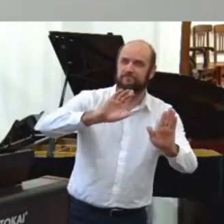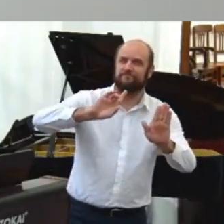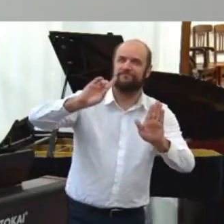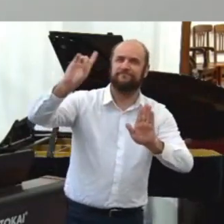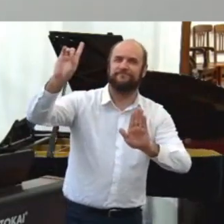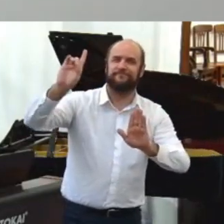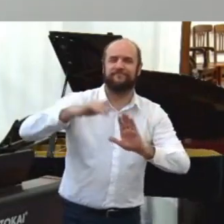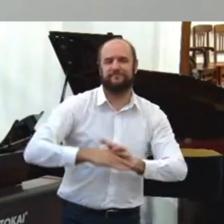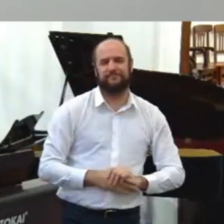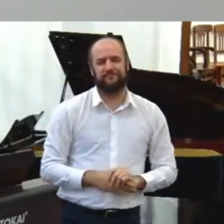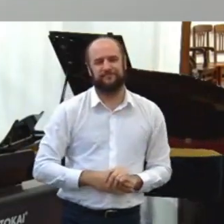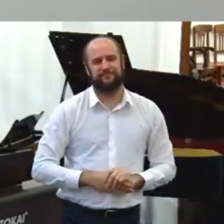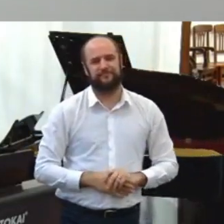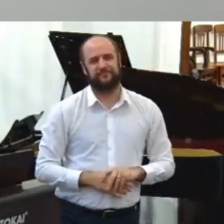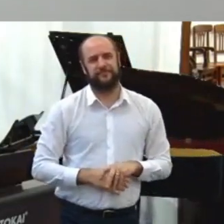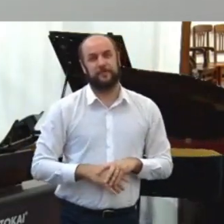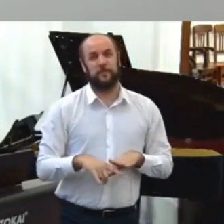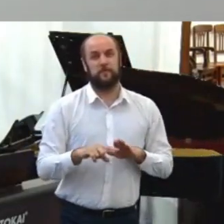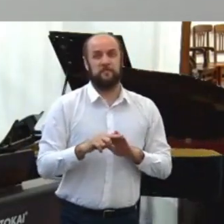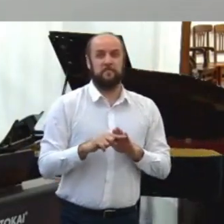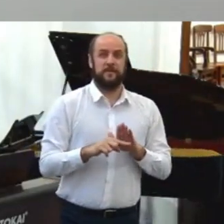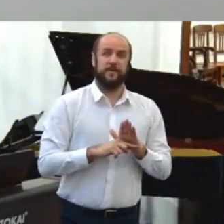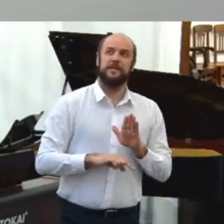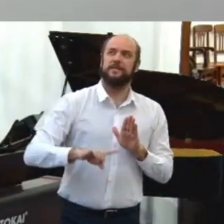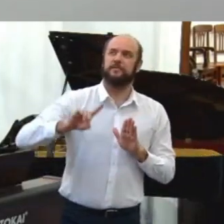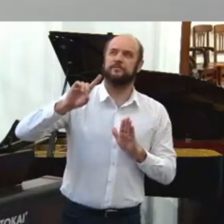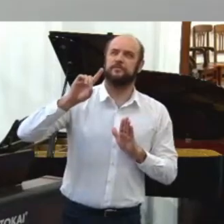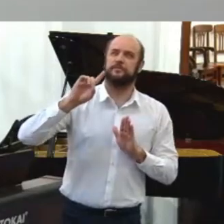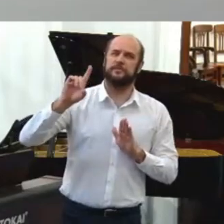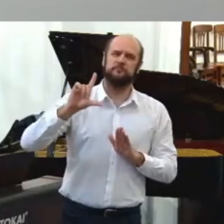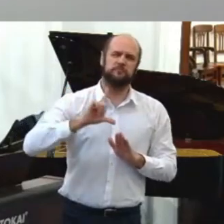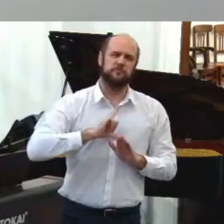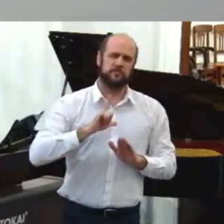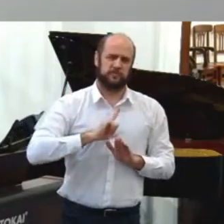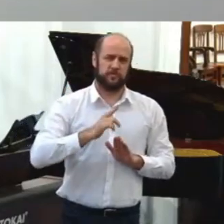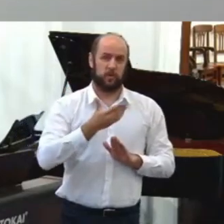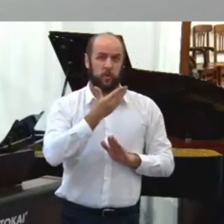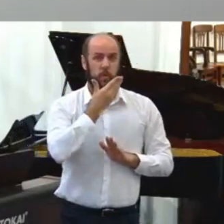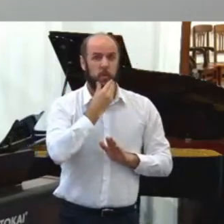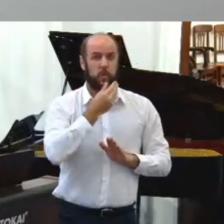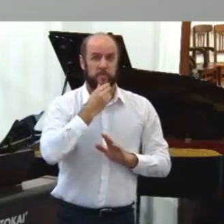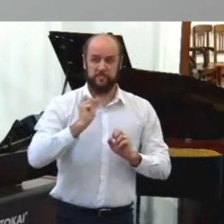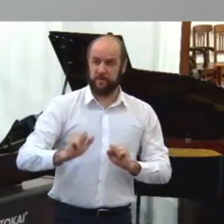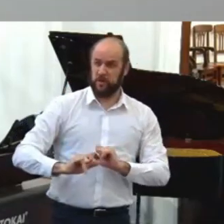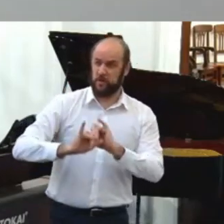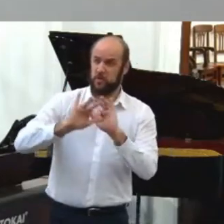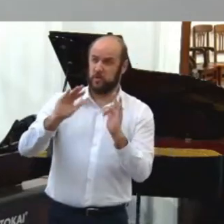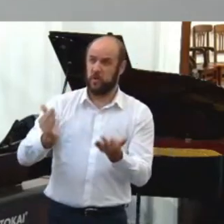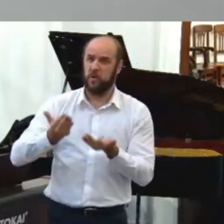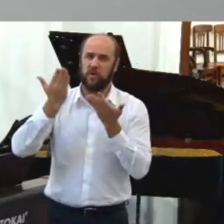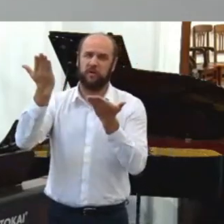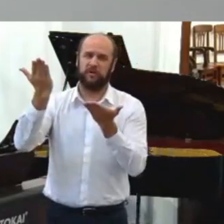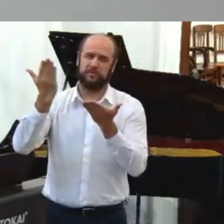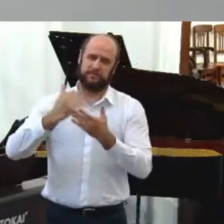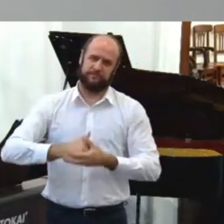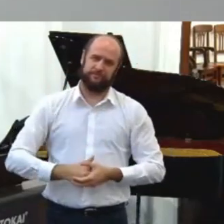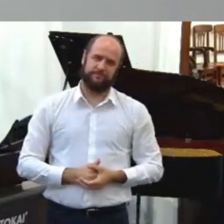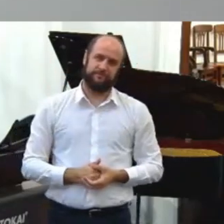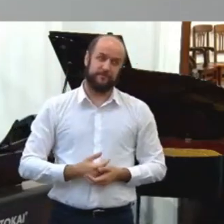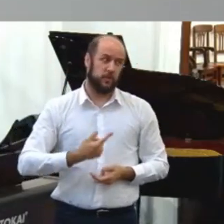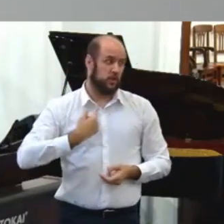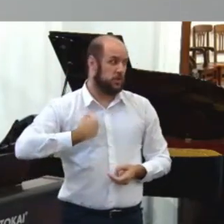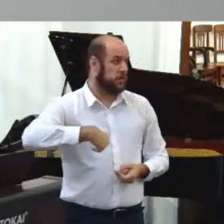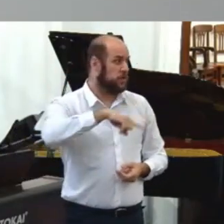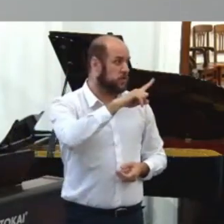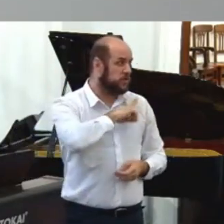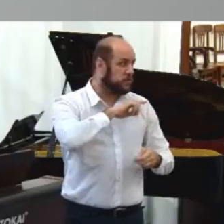Deus. Os planos de Deus contemplavam um homem para a sua glória. Nós